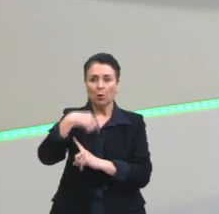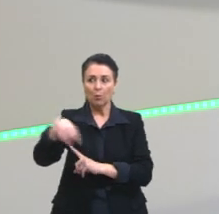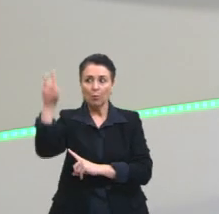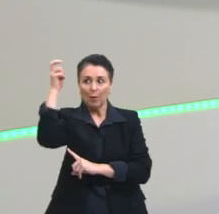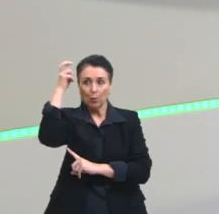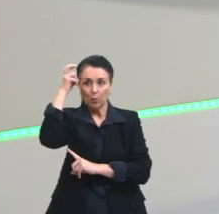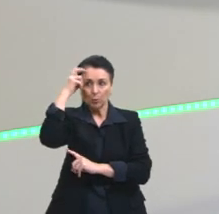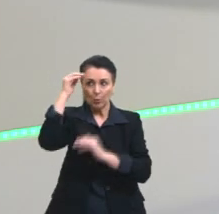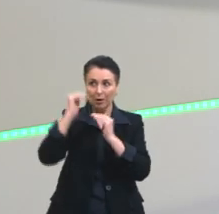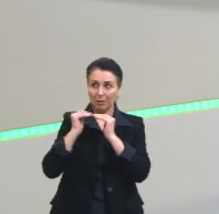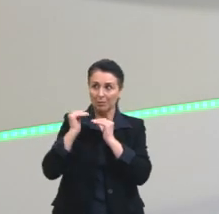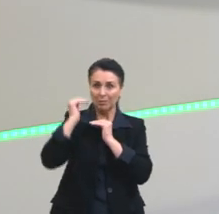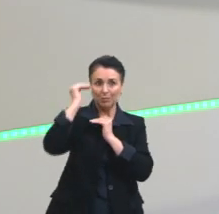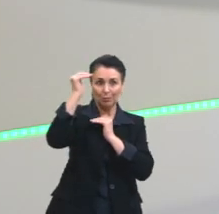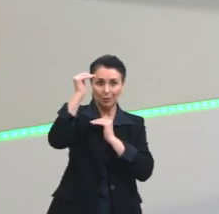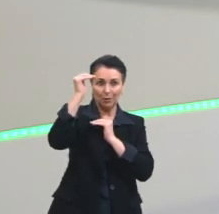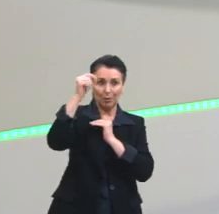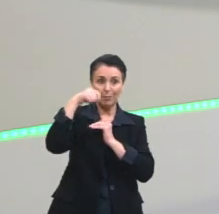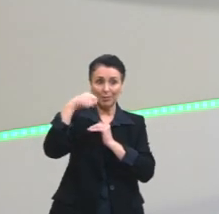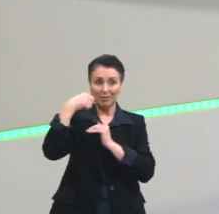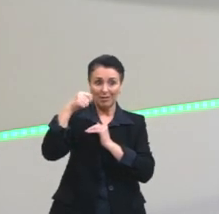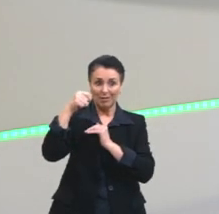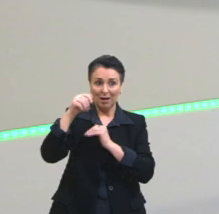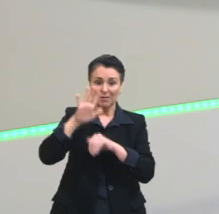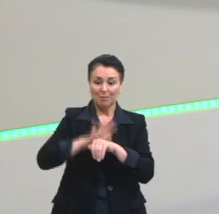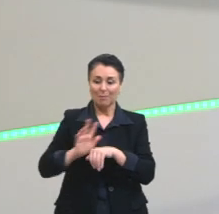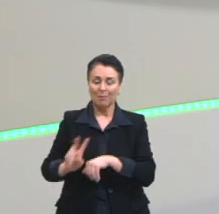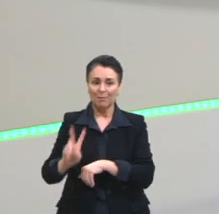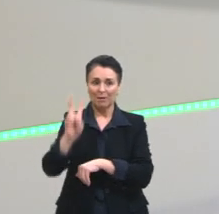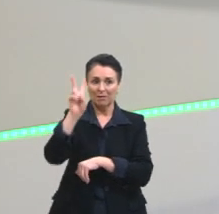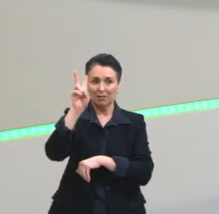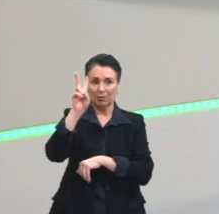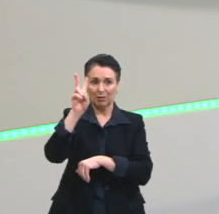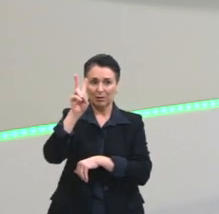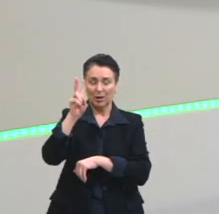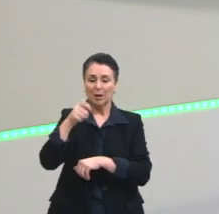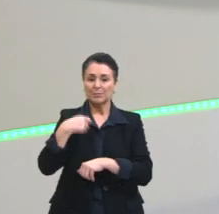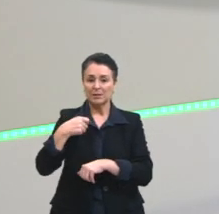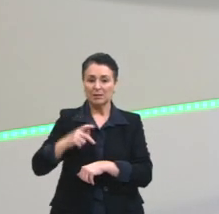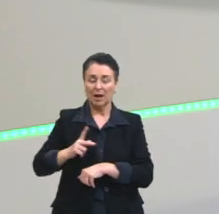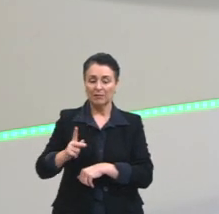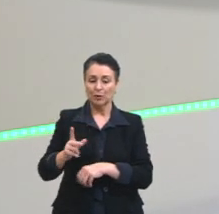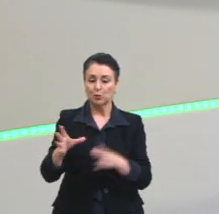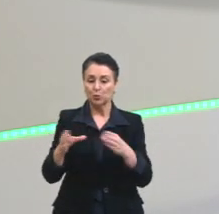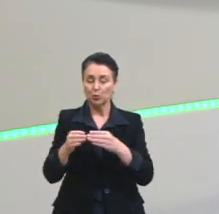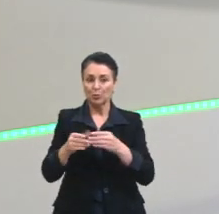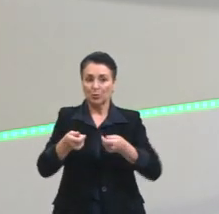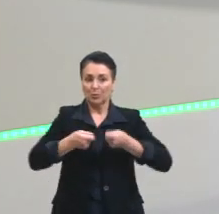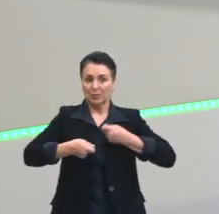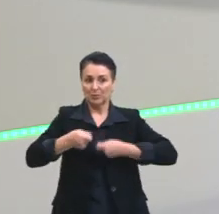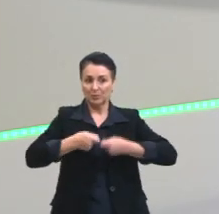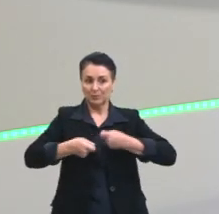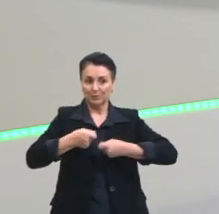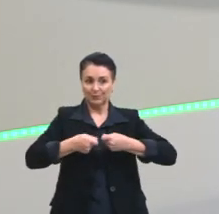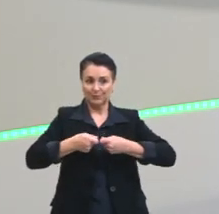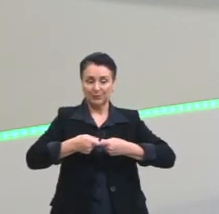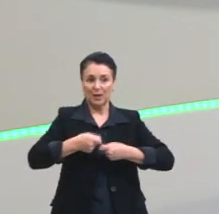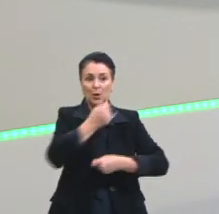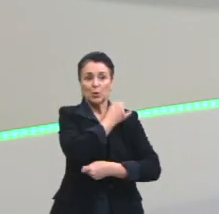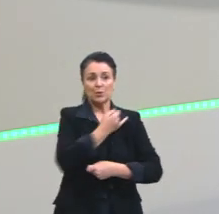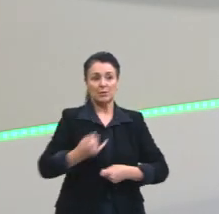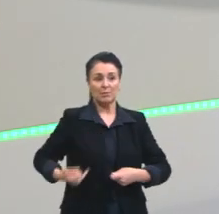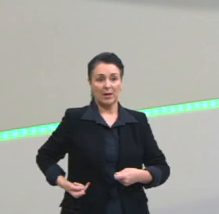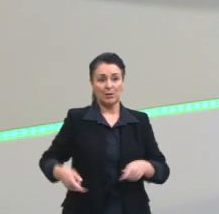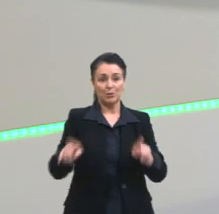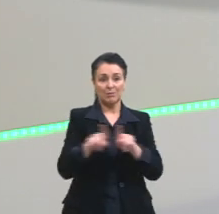superior para aquele povo que aquele povo precisa ser administrado por alguém que não ele mesmo e os impérios também vão ter